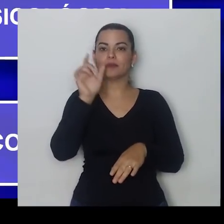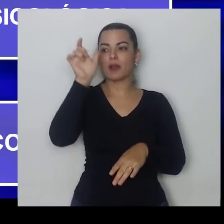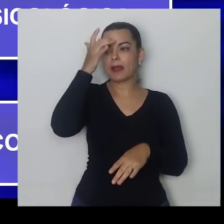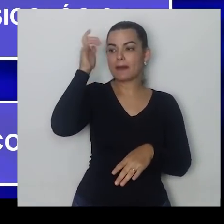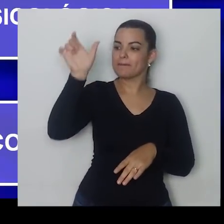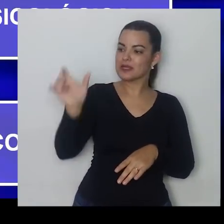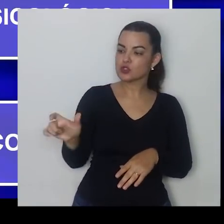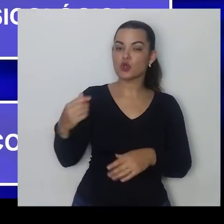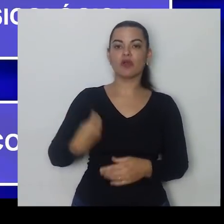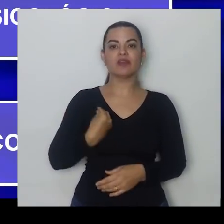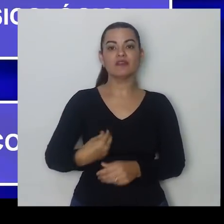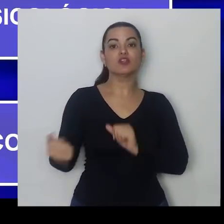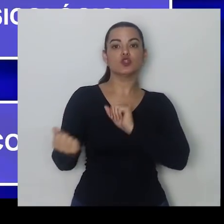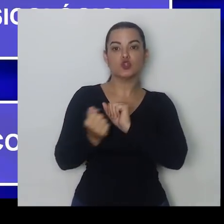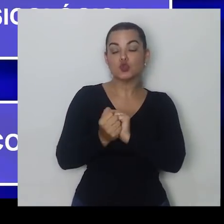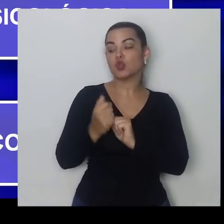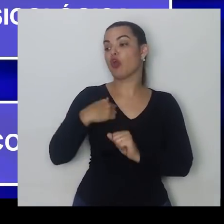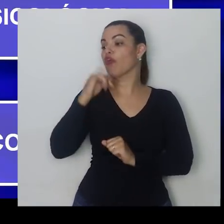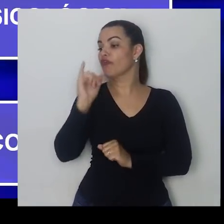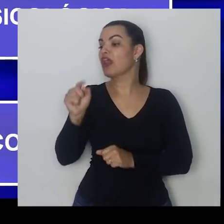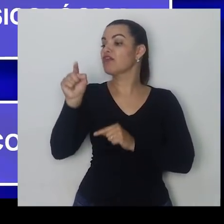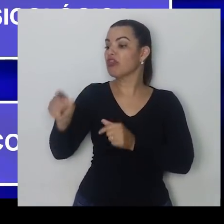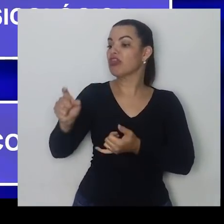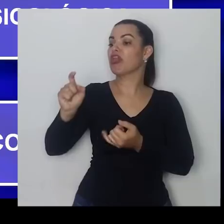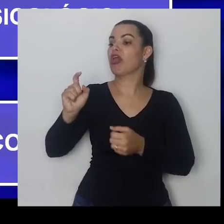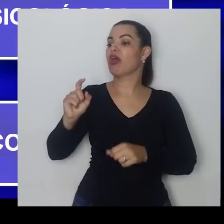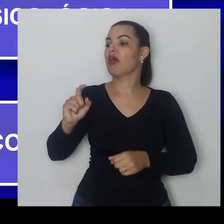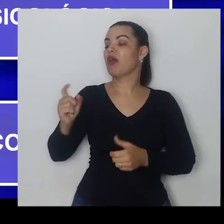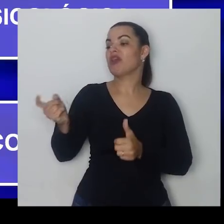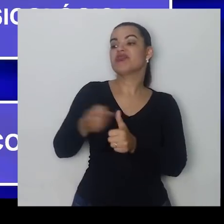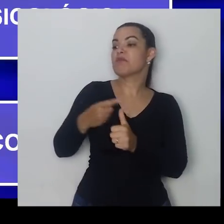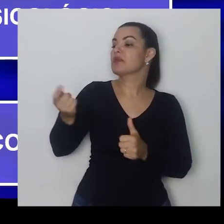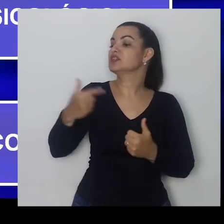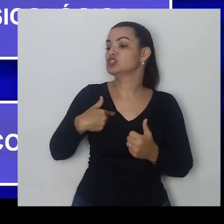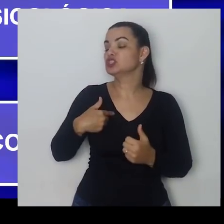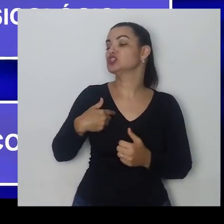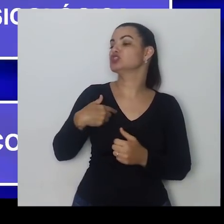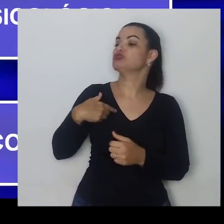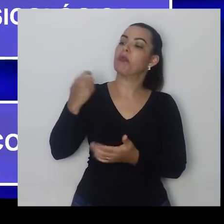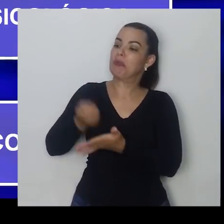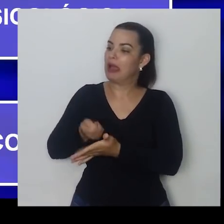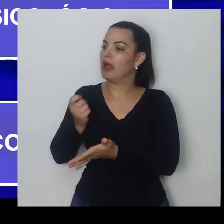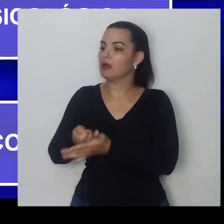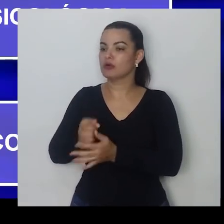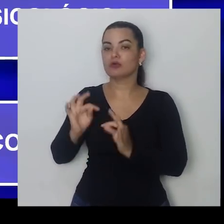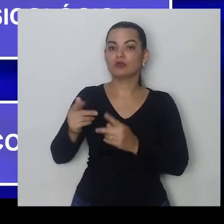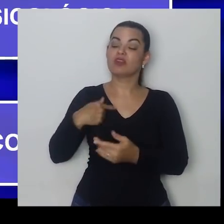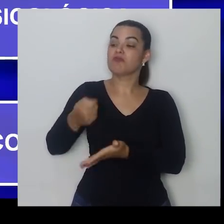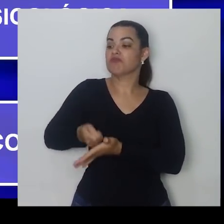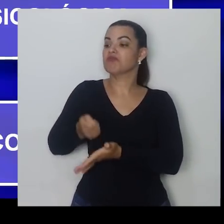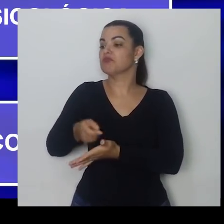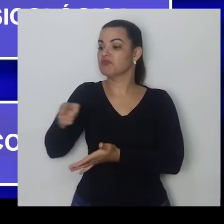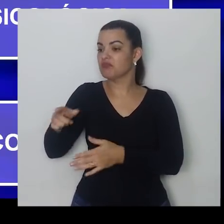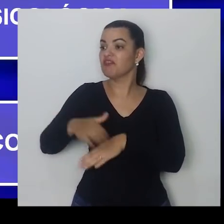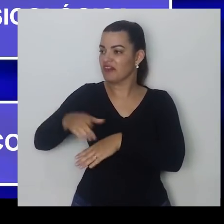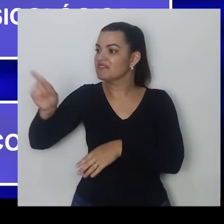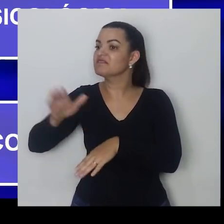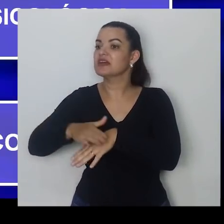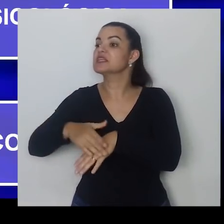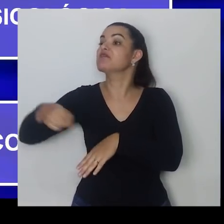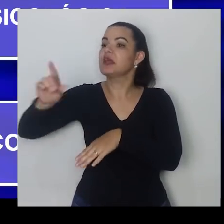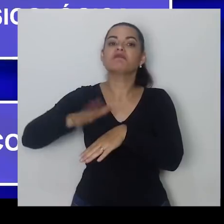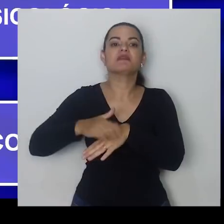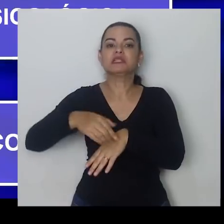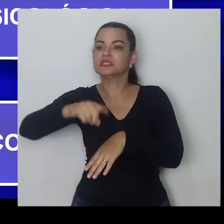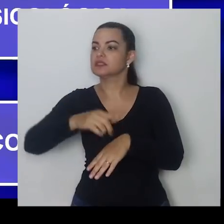uma imposição, uma dependência econômica. Eu acho que a pessoa depende de mim financeiramente para tudo e por isso eu